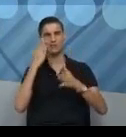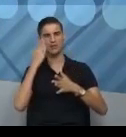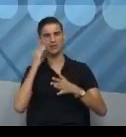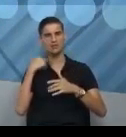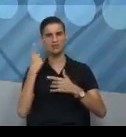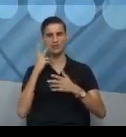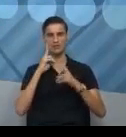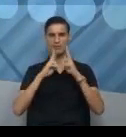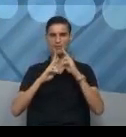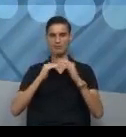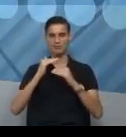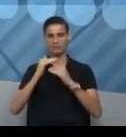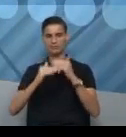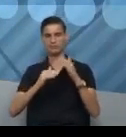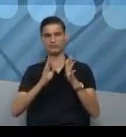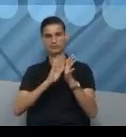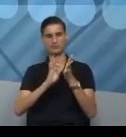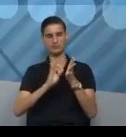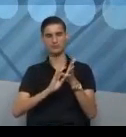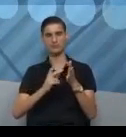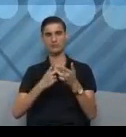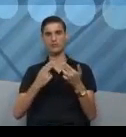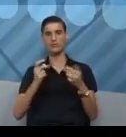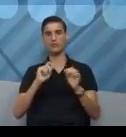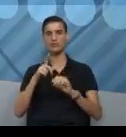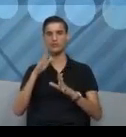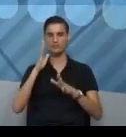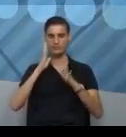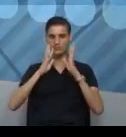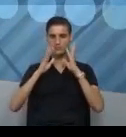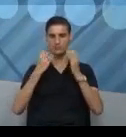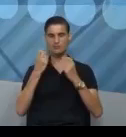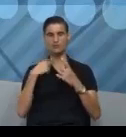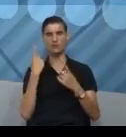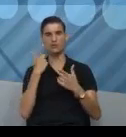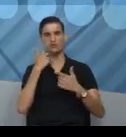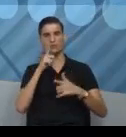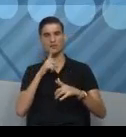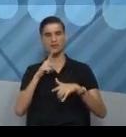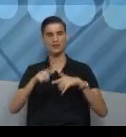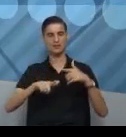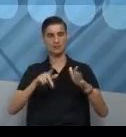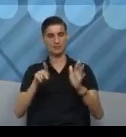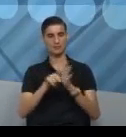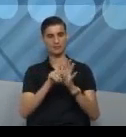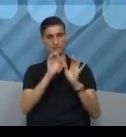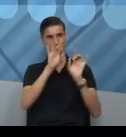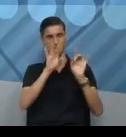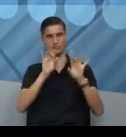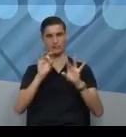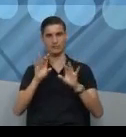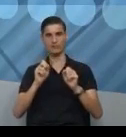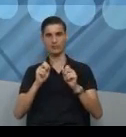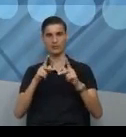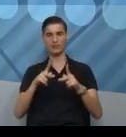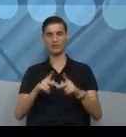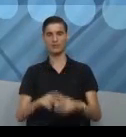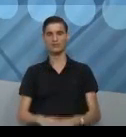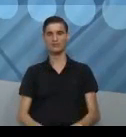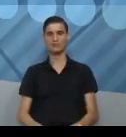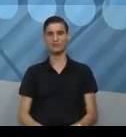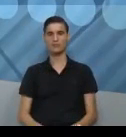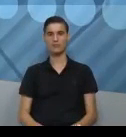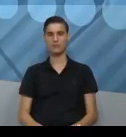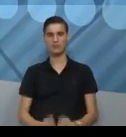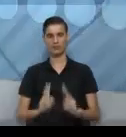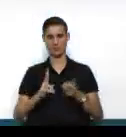que eu vou trabalhando e descrevendo o fenômeno, pensando em como que a gente pode trabalhar essas condições, tá bom? Continuando,